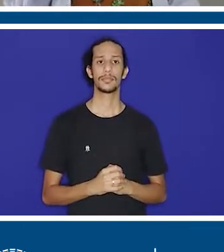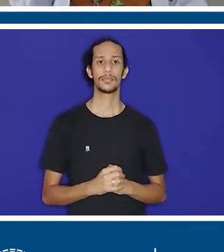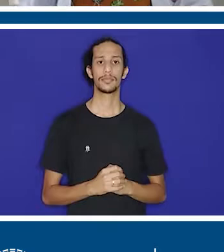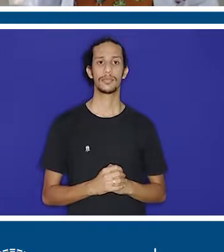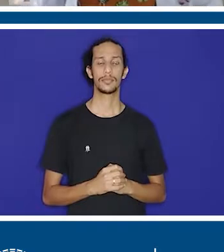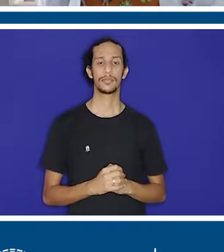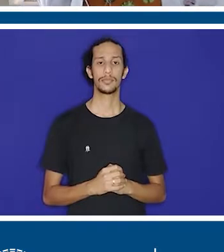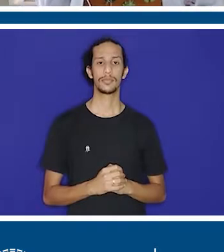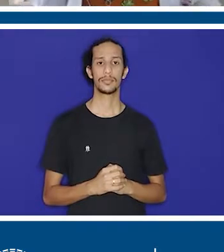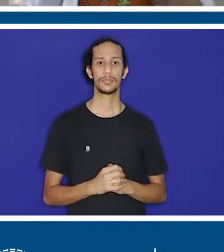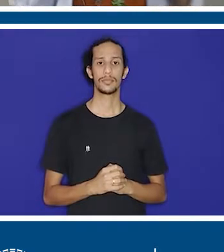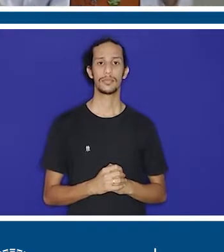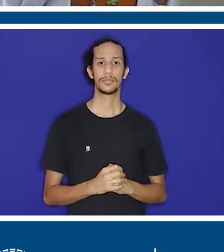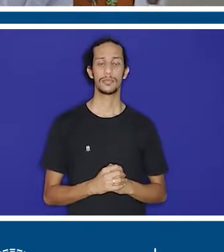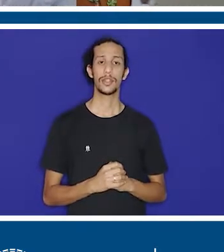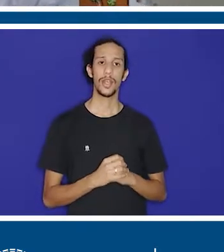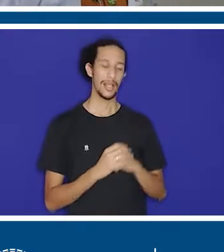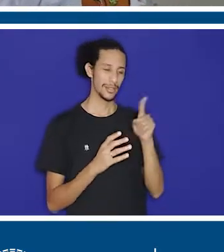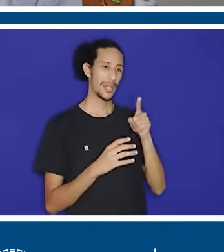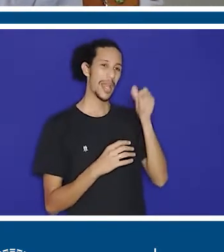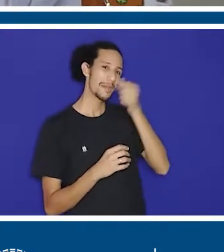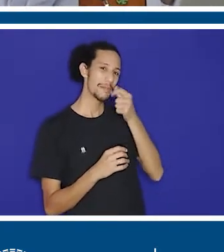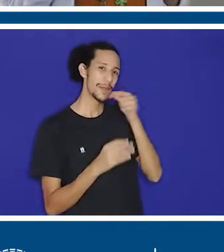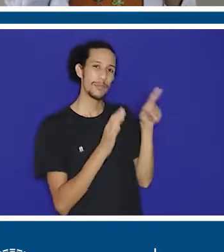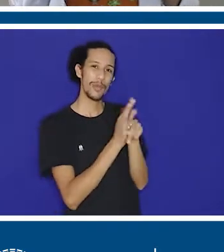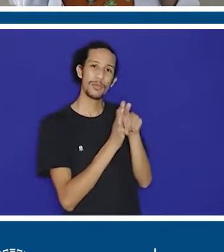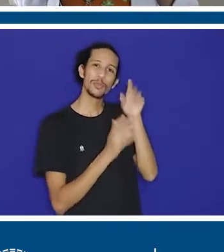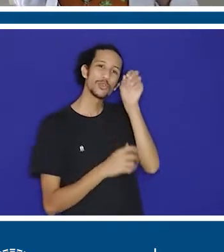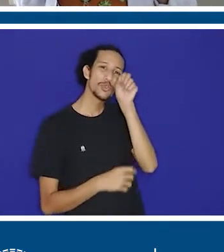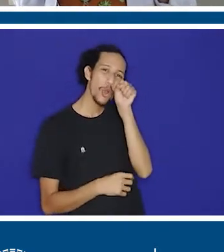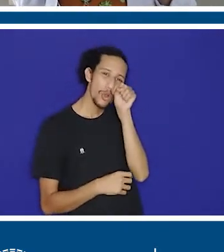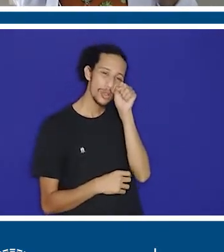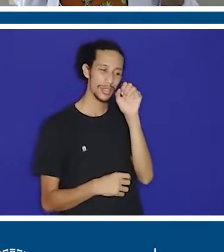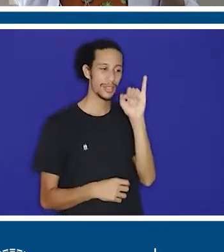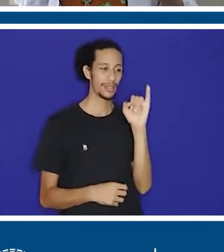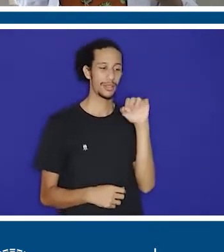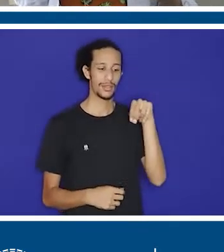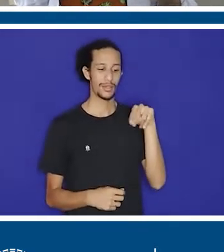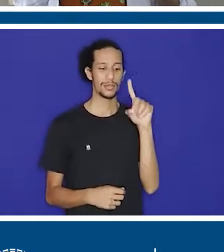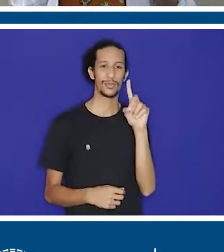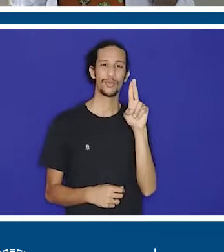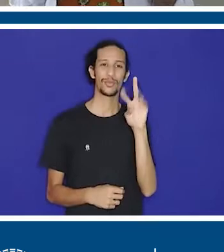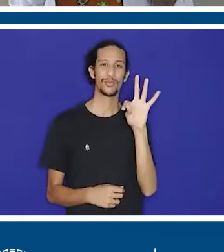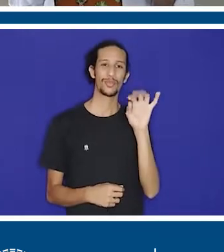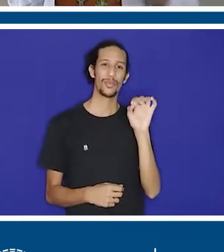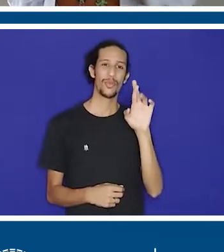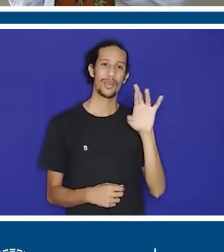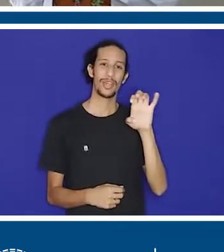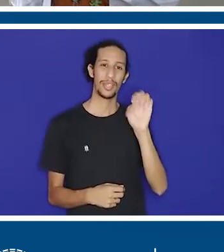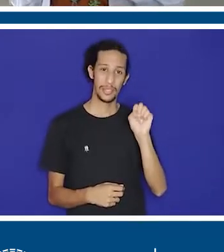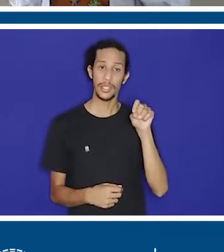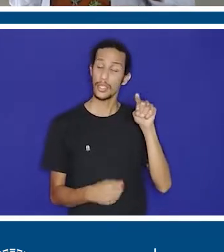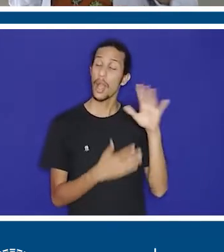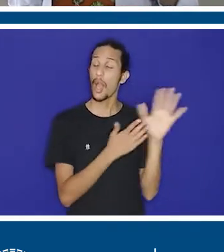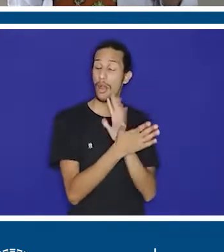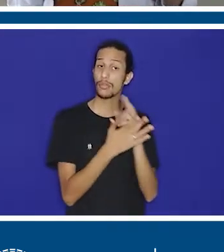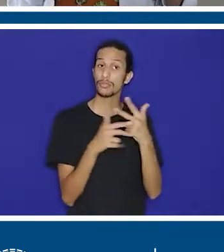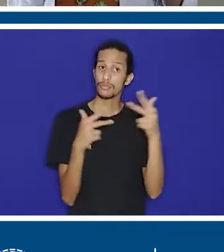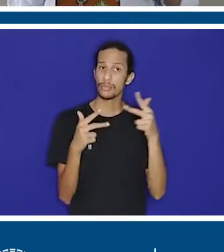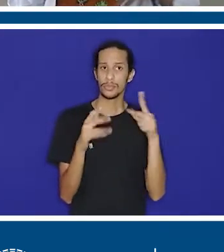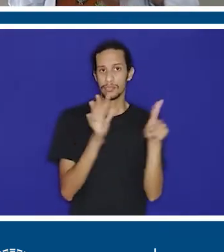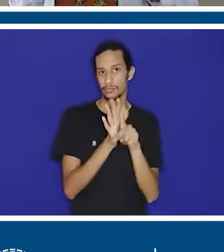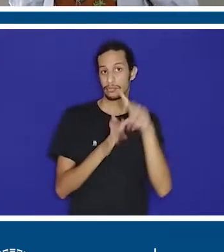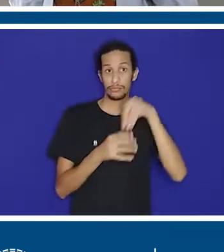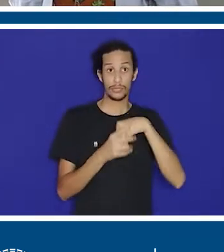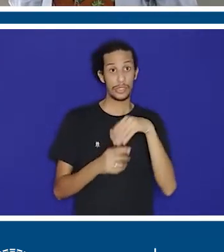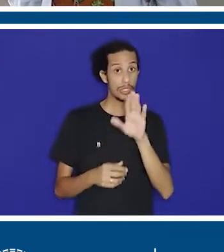Os indutores do sono. Então, os problemas do sono são muito comuns entre as nossas